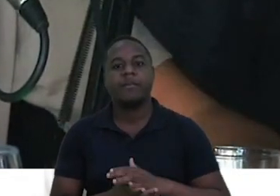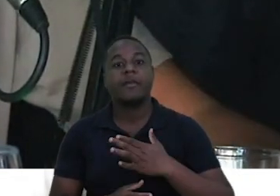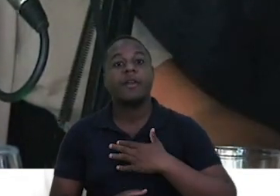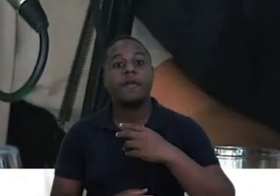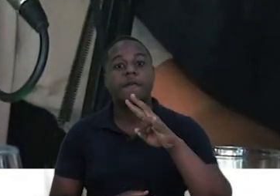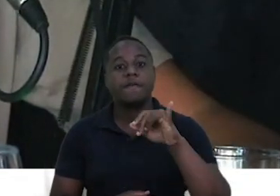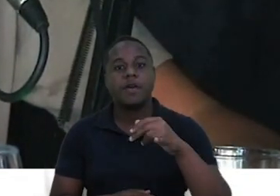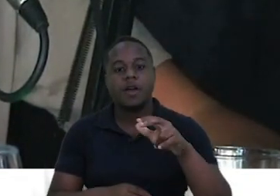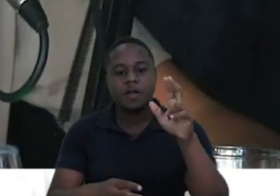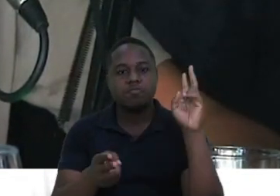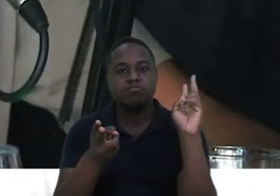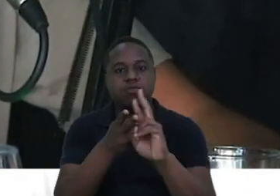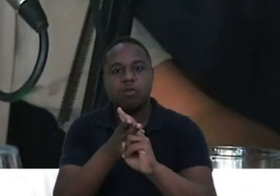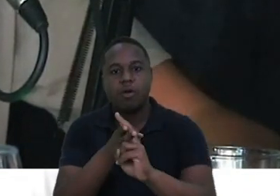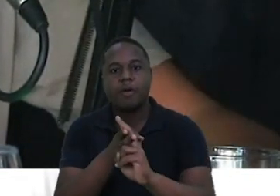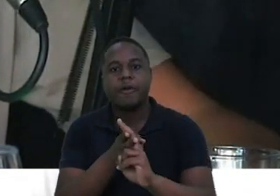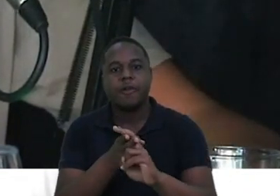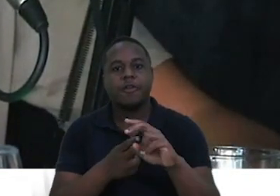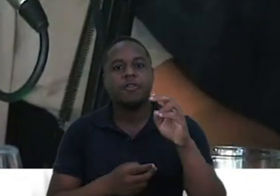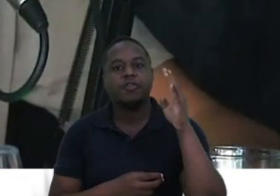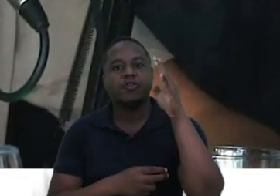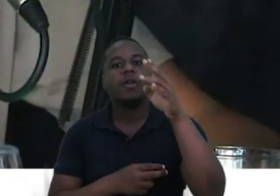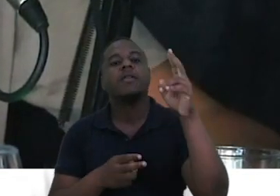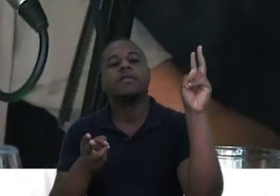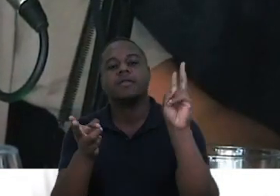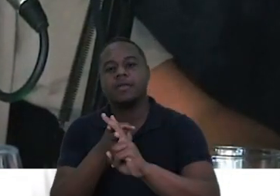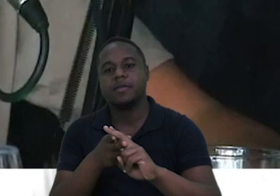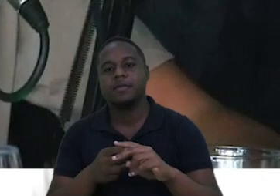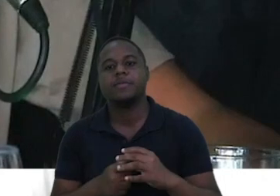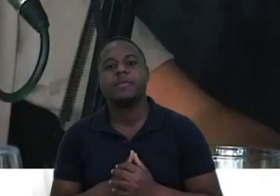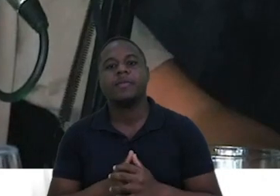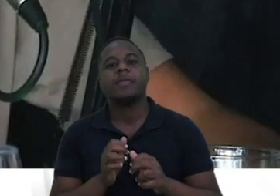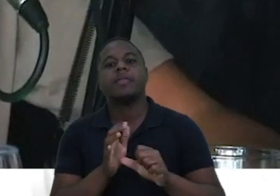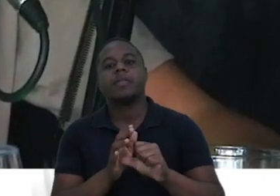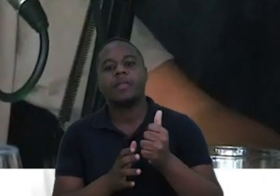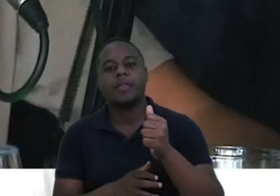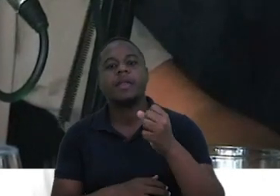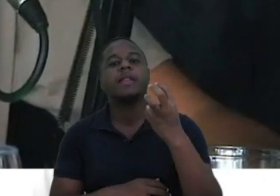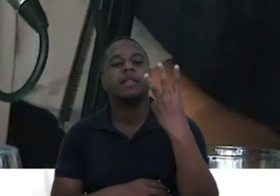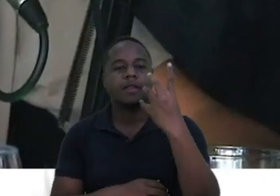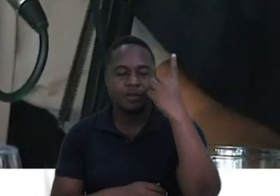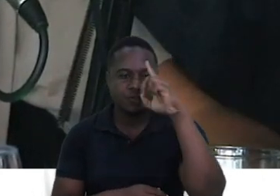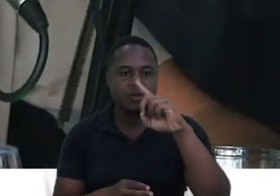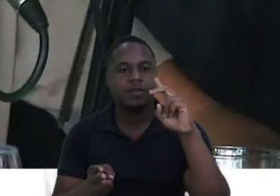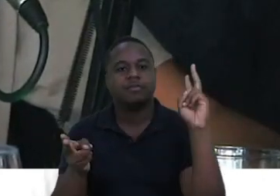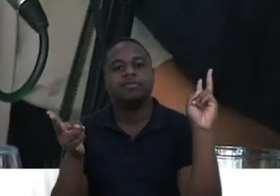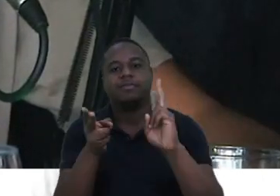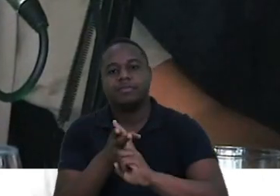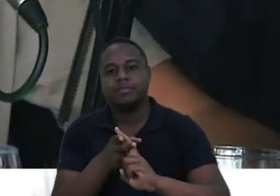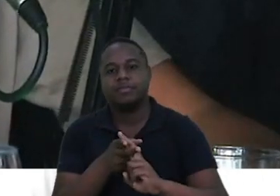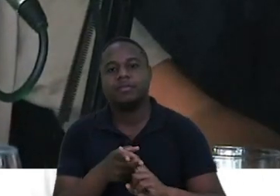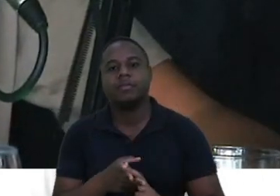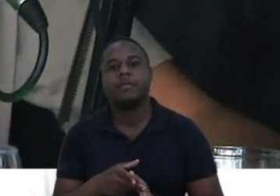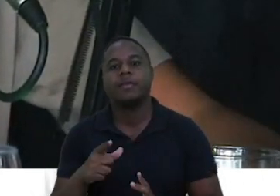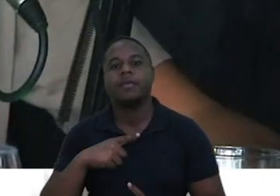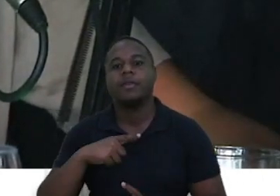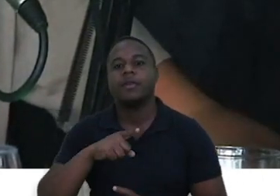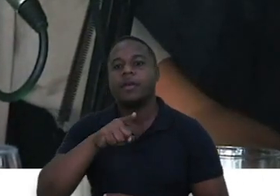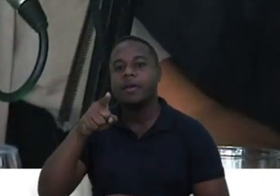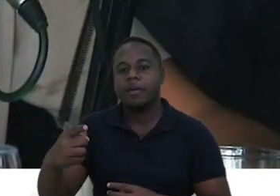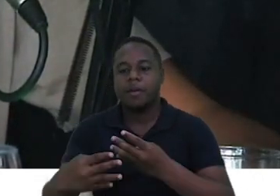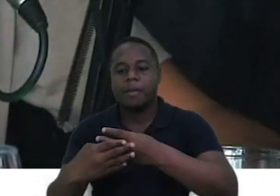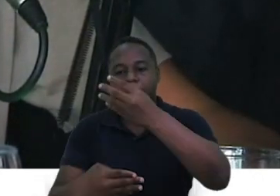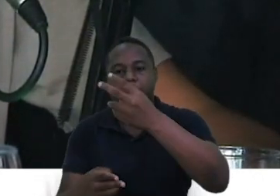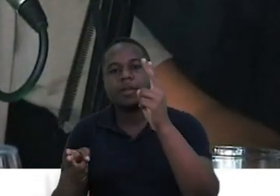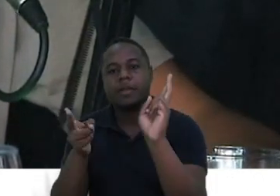detido na minha primeira viagem. Sério? Fiquei 3 dias... Pela migração? Fiquei 3 dias numa penitenciária